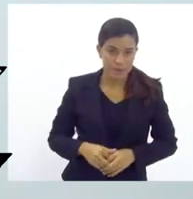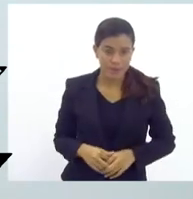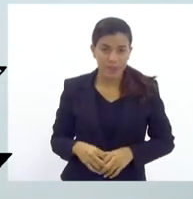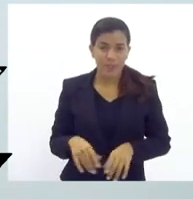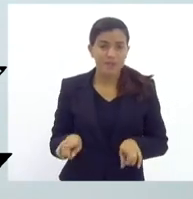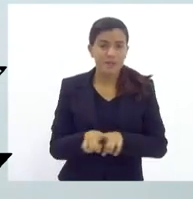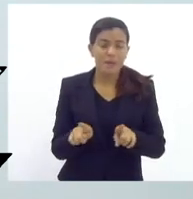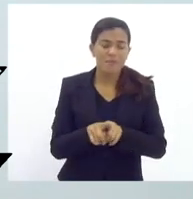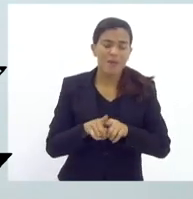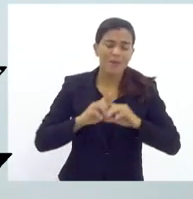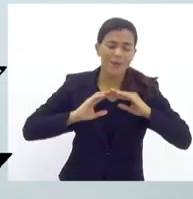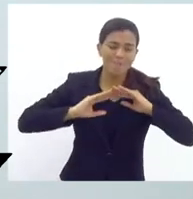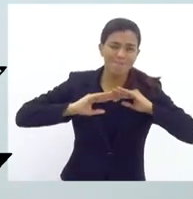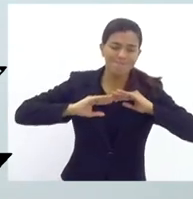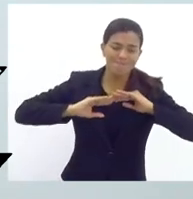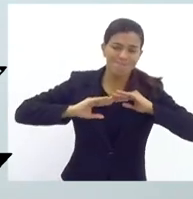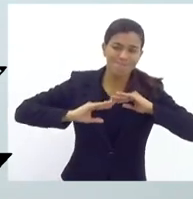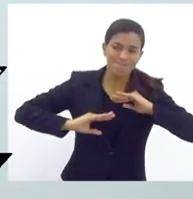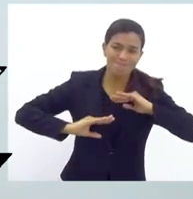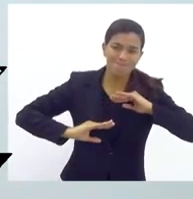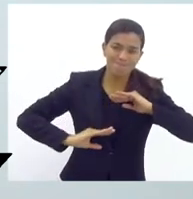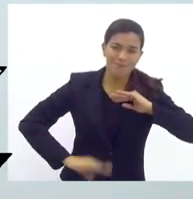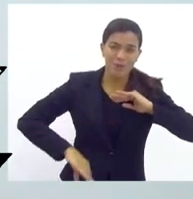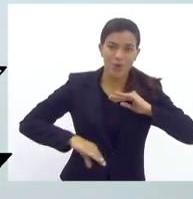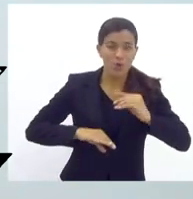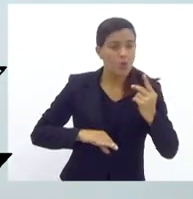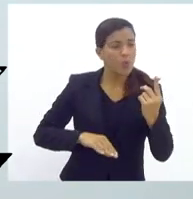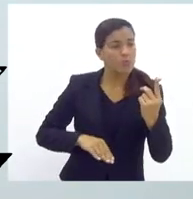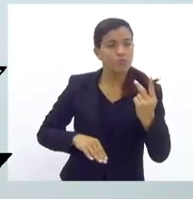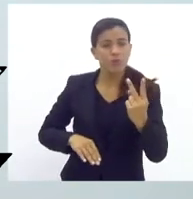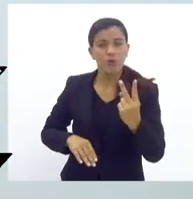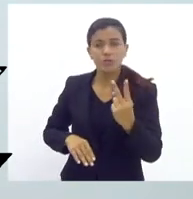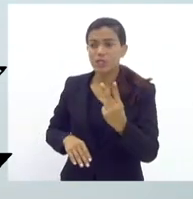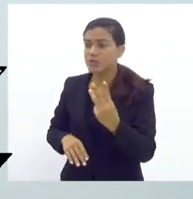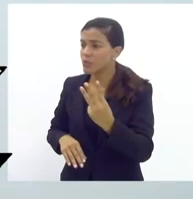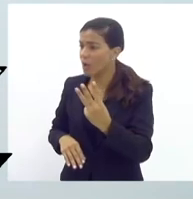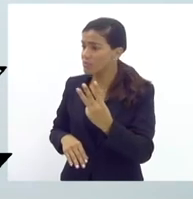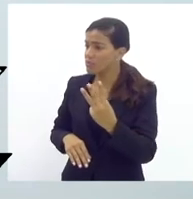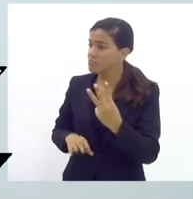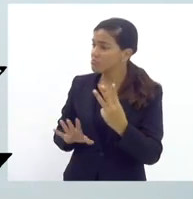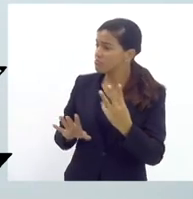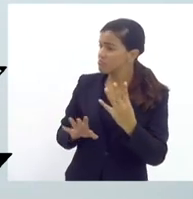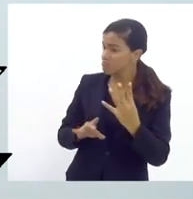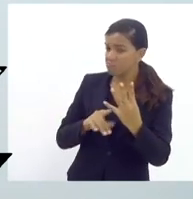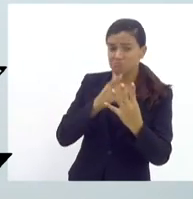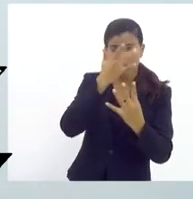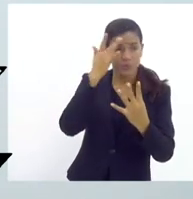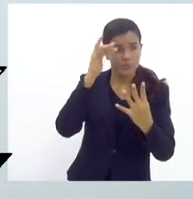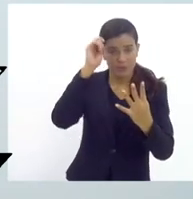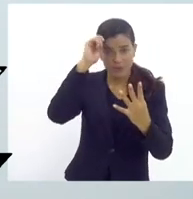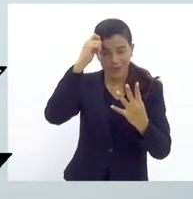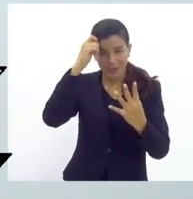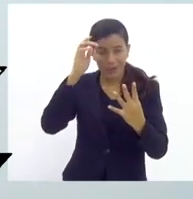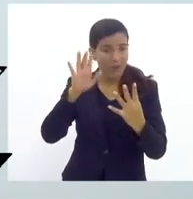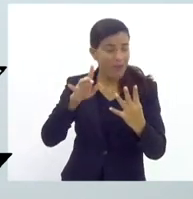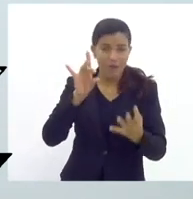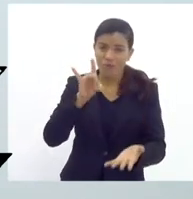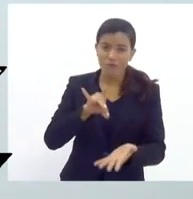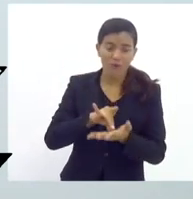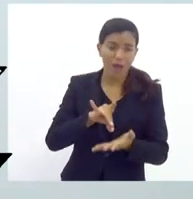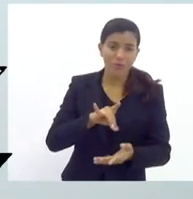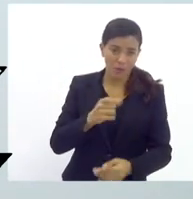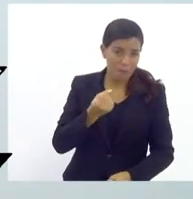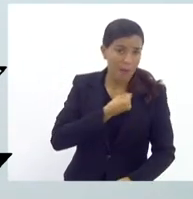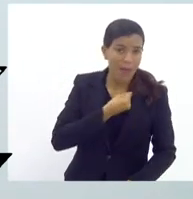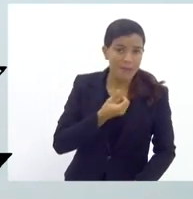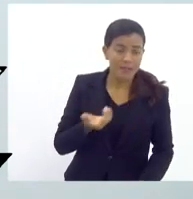morrer um dois três quatro somos pessoas negras Esse é o fato que nos